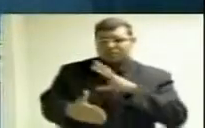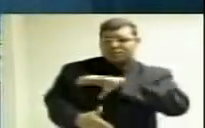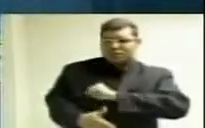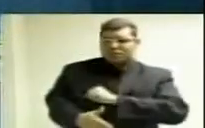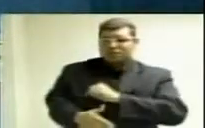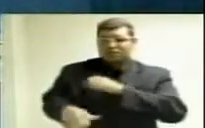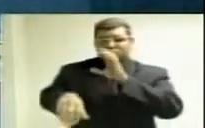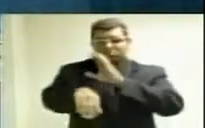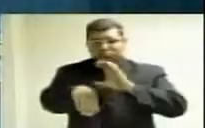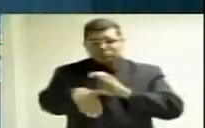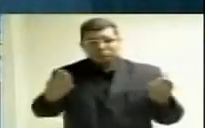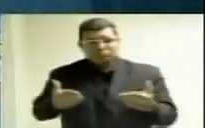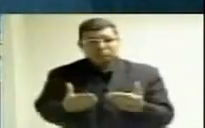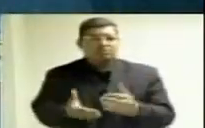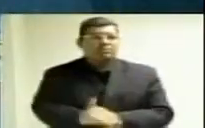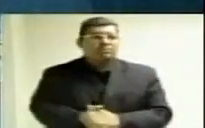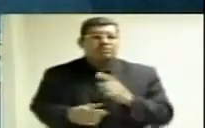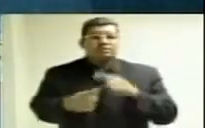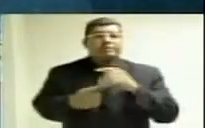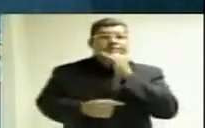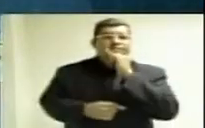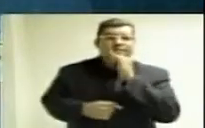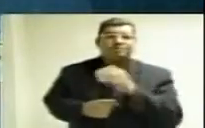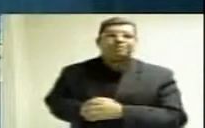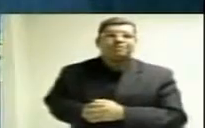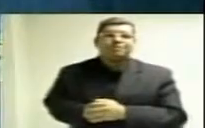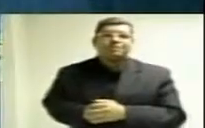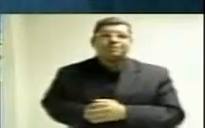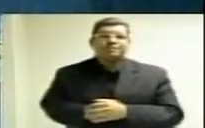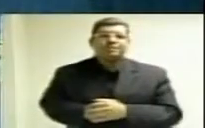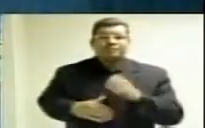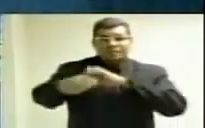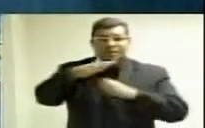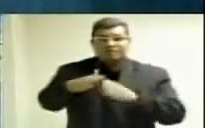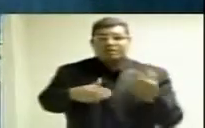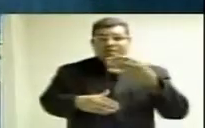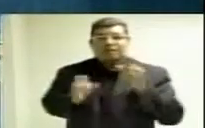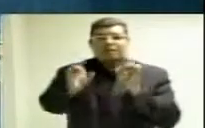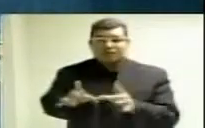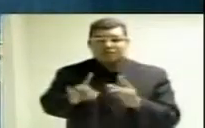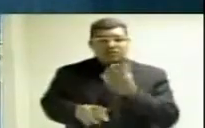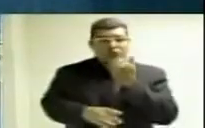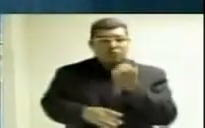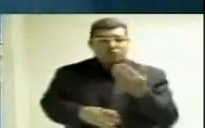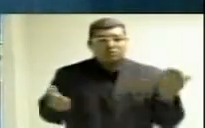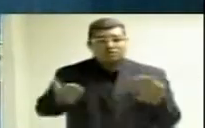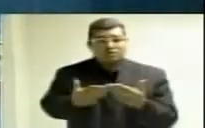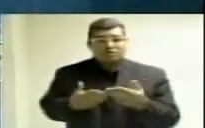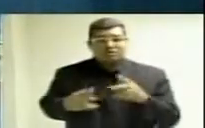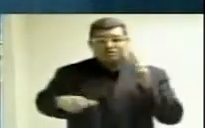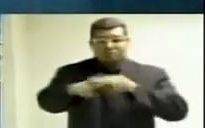gosta desse custo. Por exemplo, a empresa que vende comida para